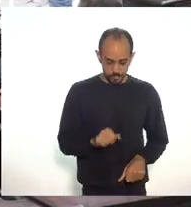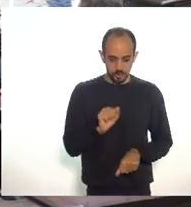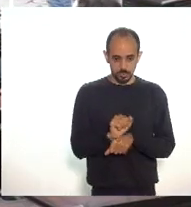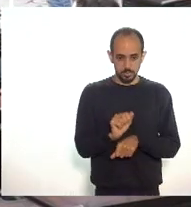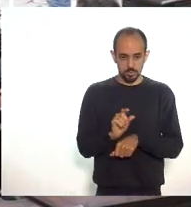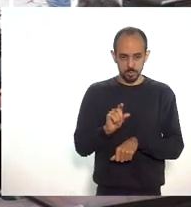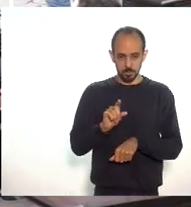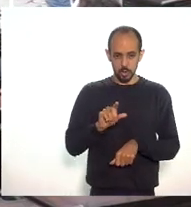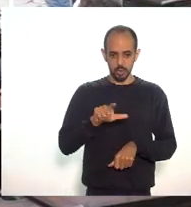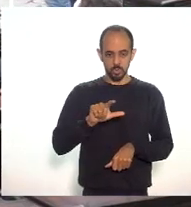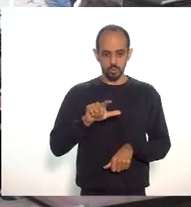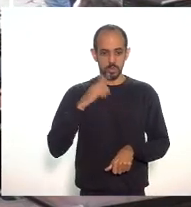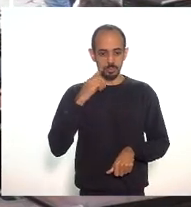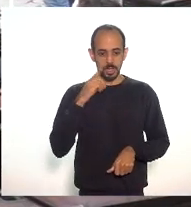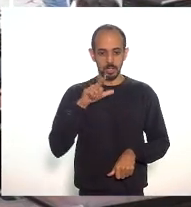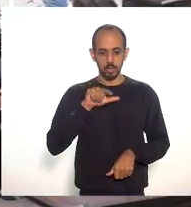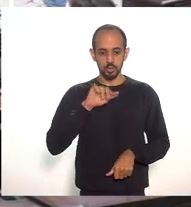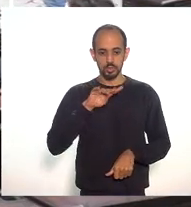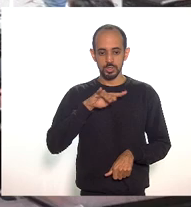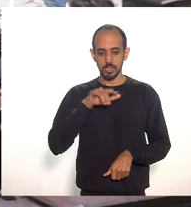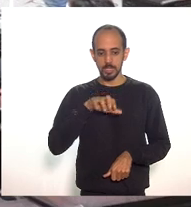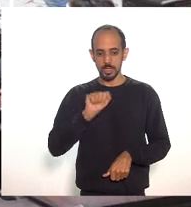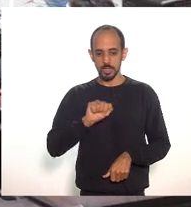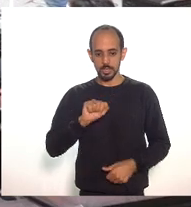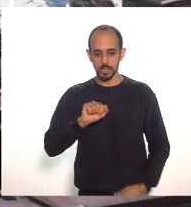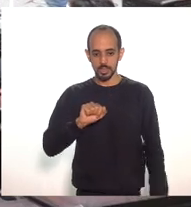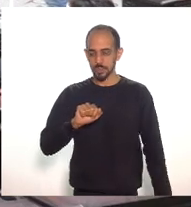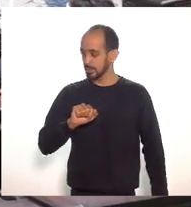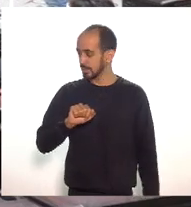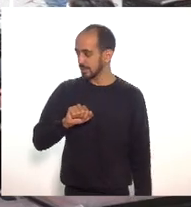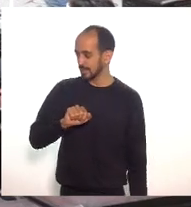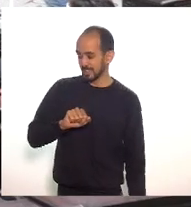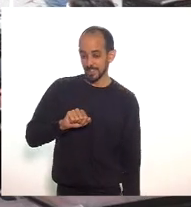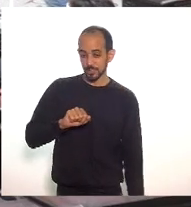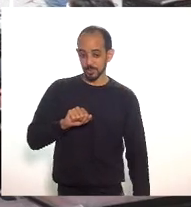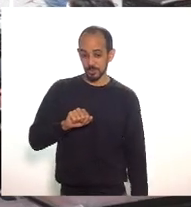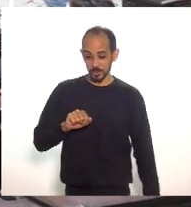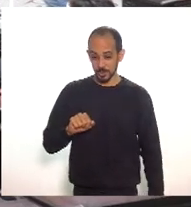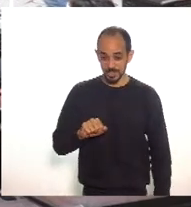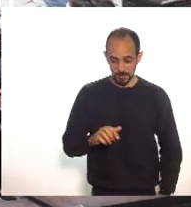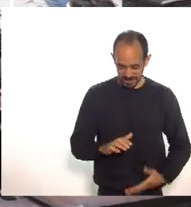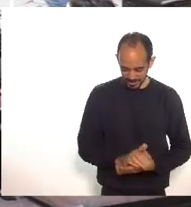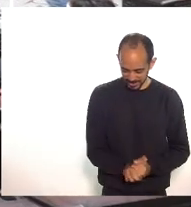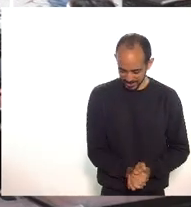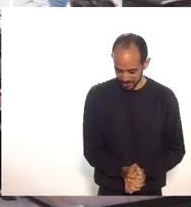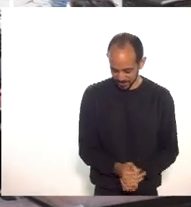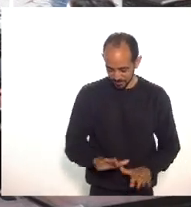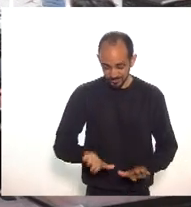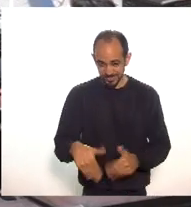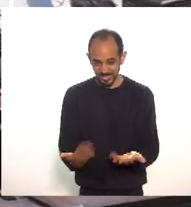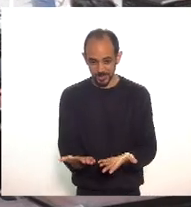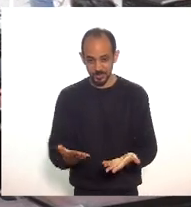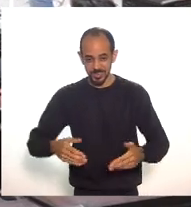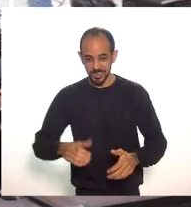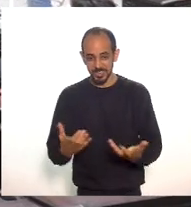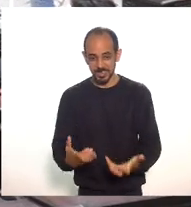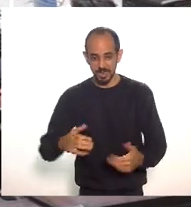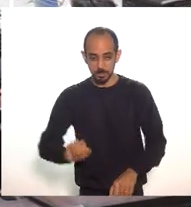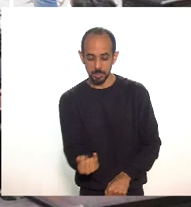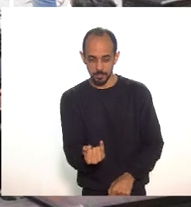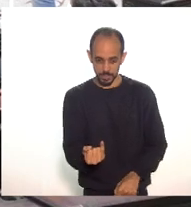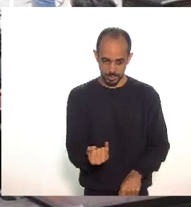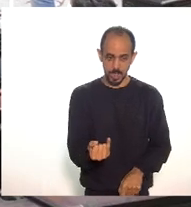ele tá da Lucinha e e é aproveitar a oportunidade estou esperando a Hellen